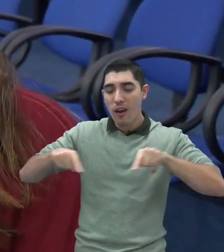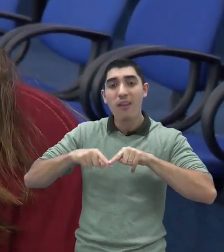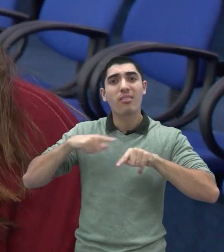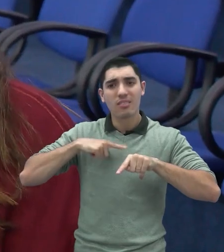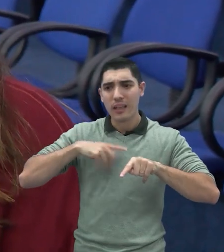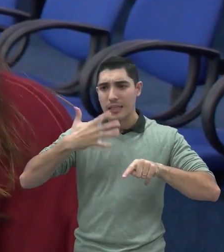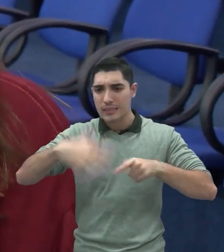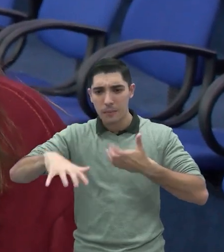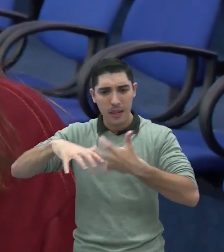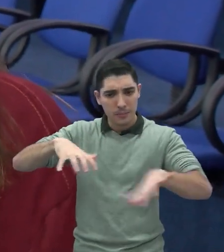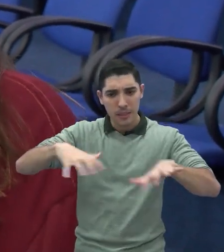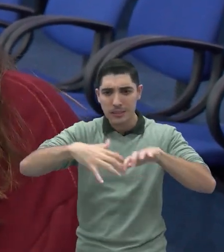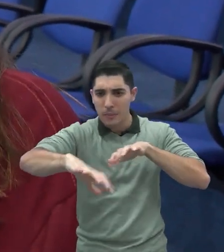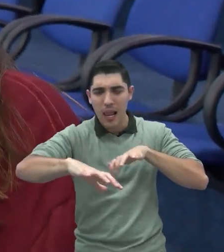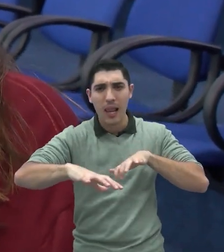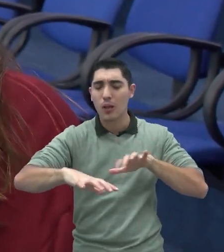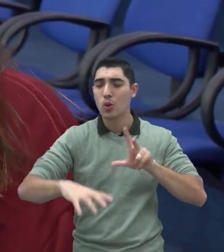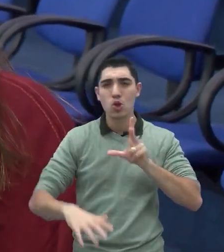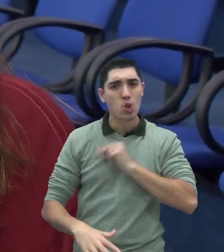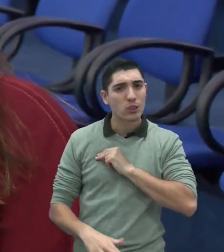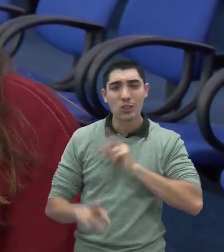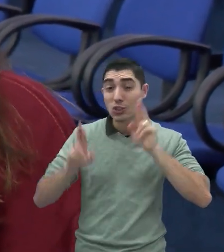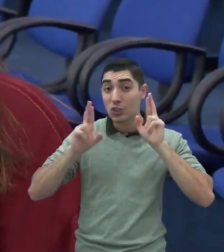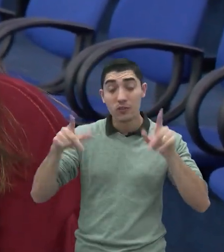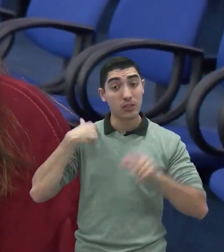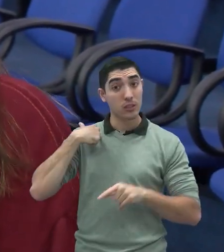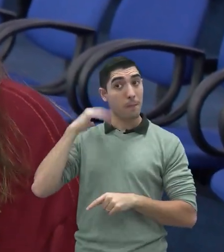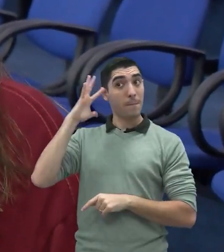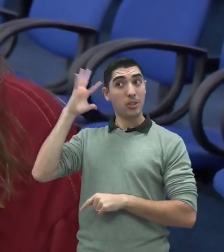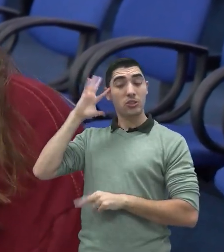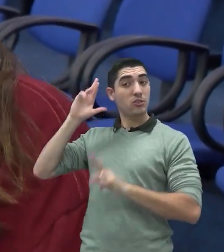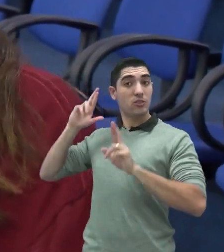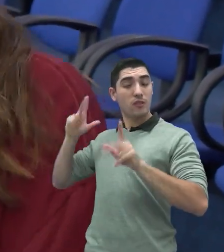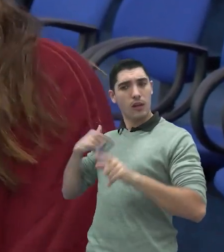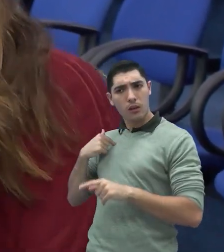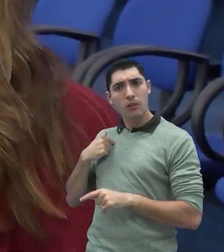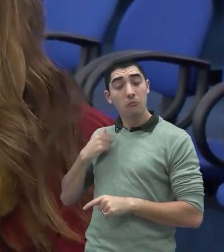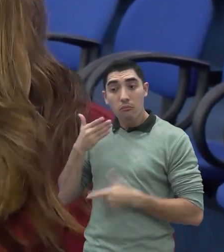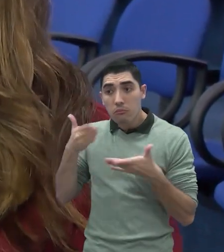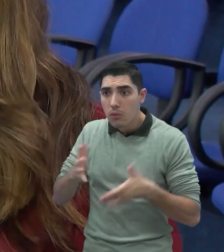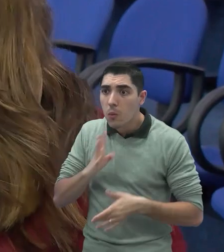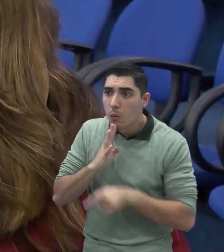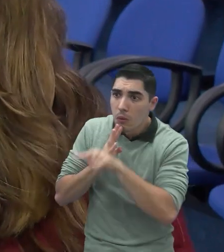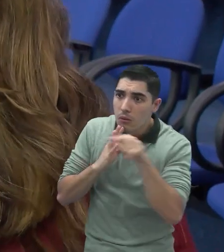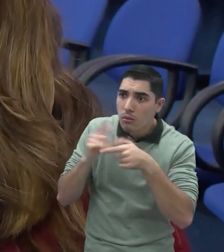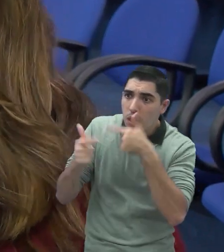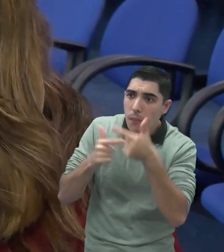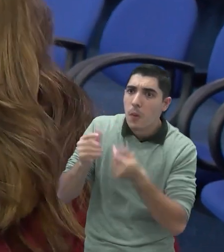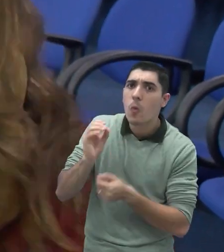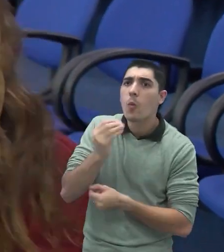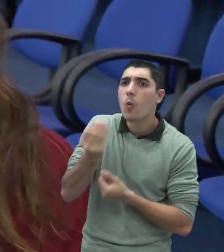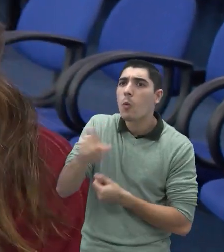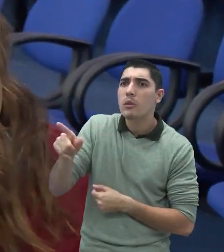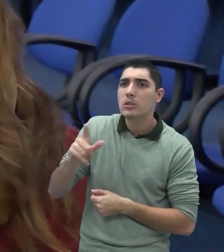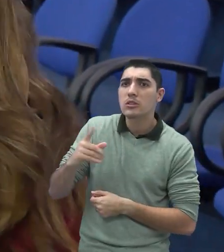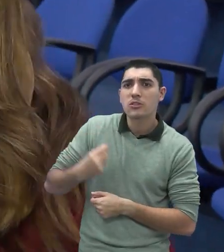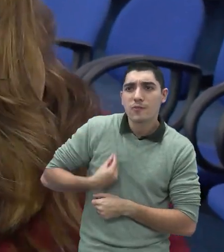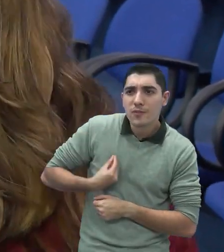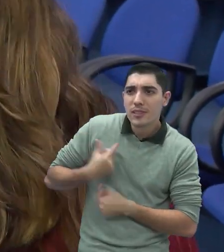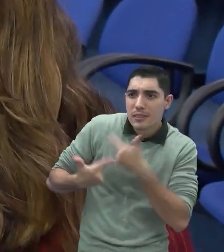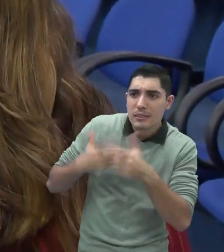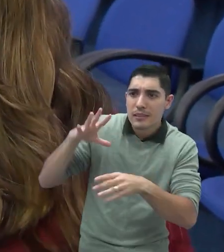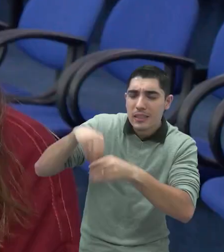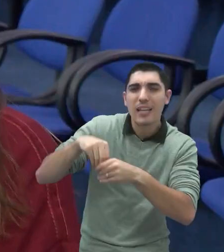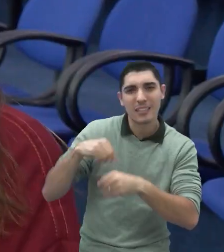diferente, tipo assim, são separados por partes. É uma coisa bem diferente do que a gente pensa e é muito legal, tipo, saber como que as pessoas trabalham, como que é o dia a